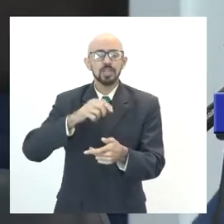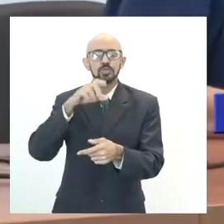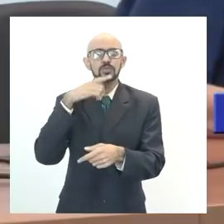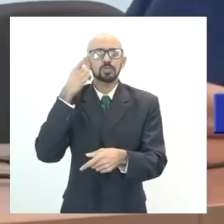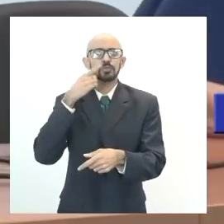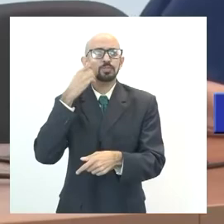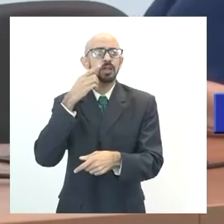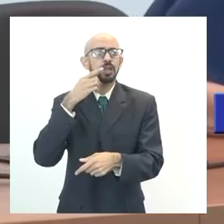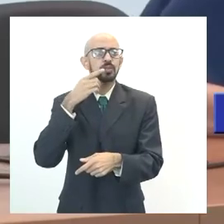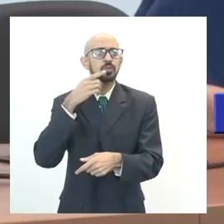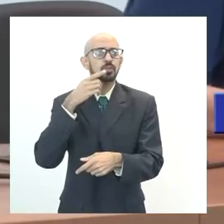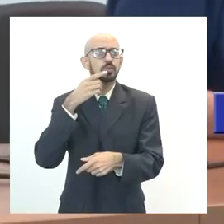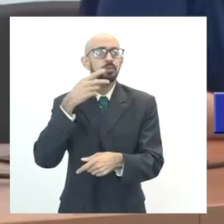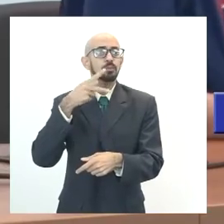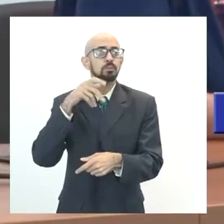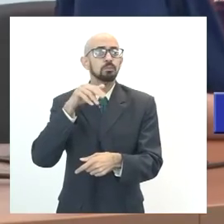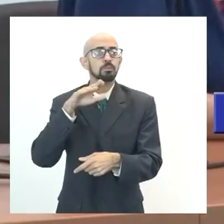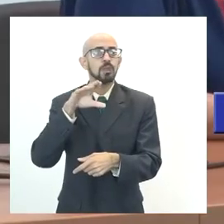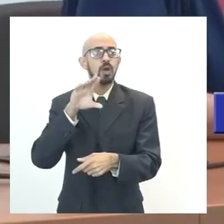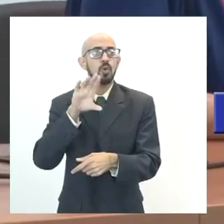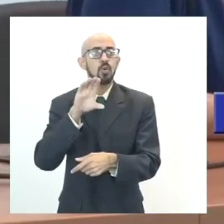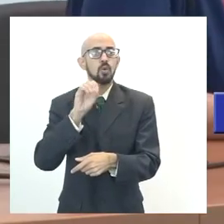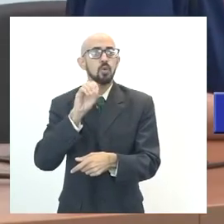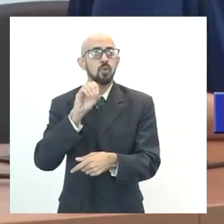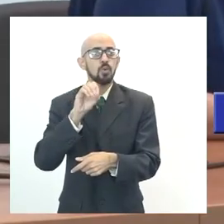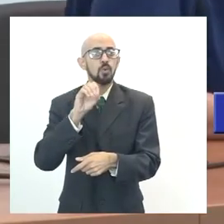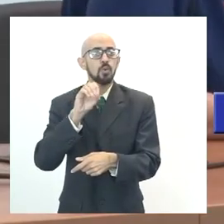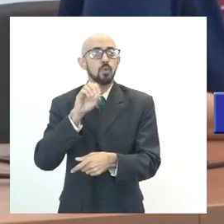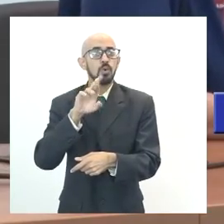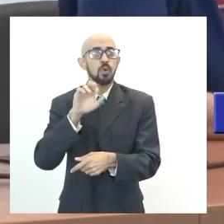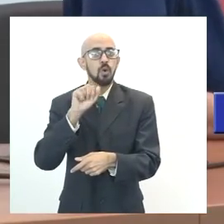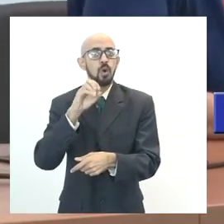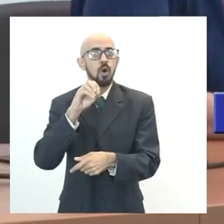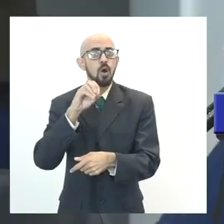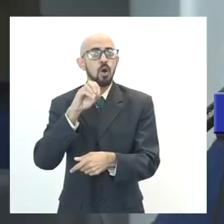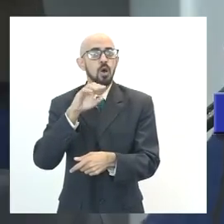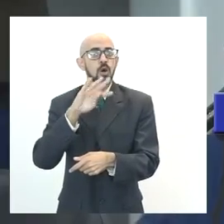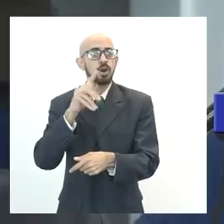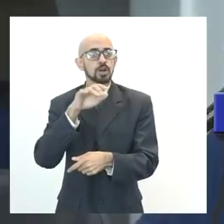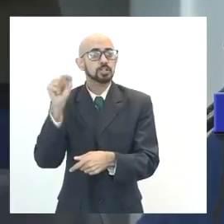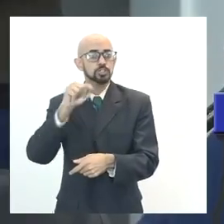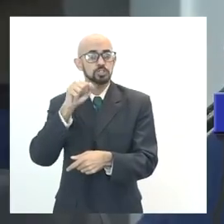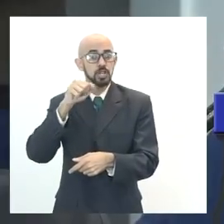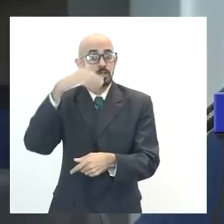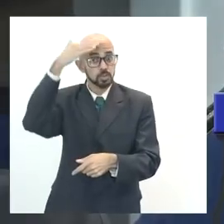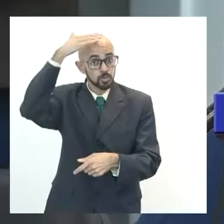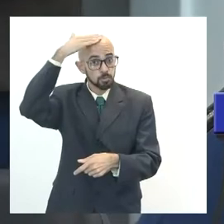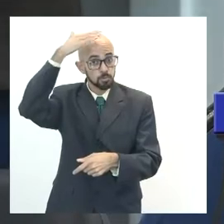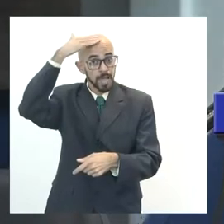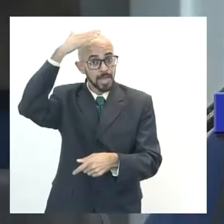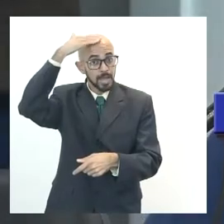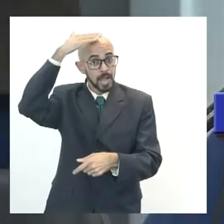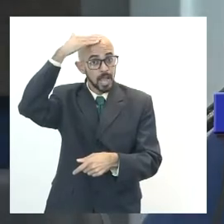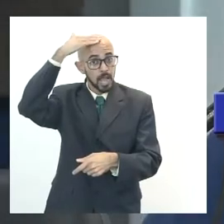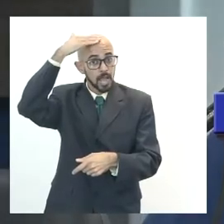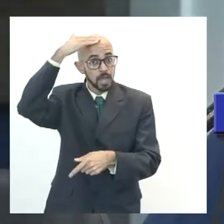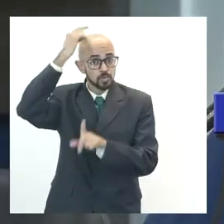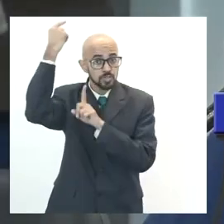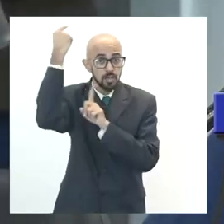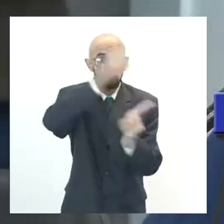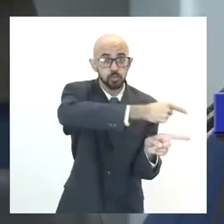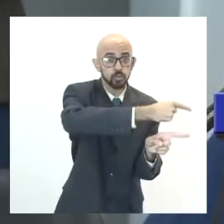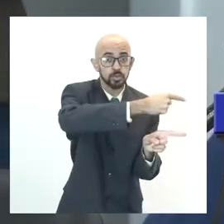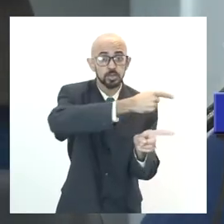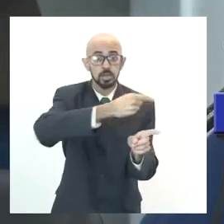desculpa logo não Paulo Rocha do Pará no Pará nos afrontando na frente do congresso e ouvir momento um